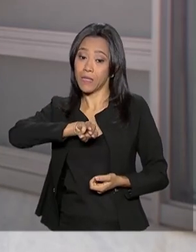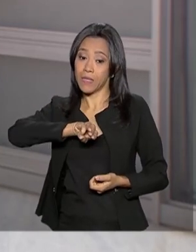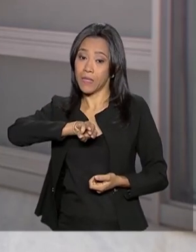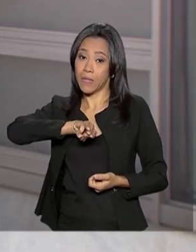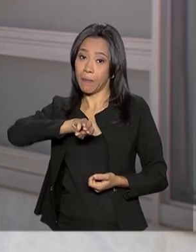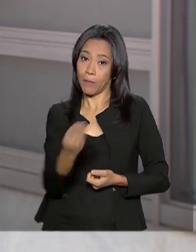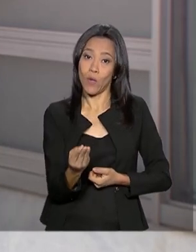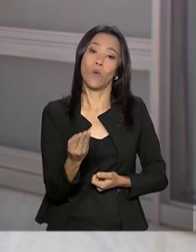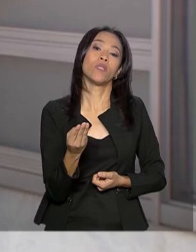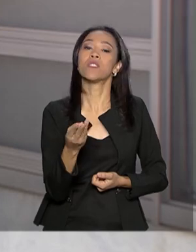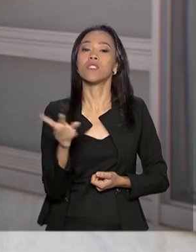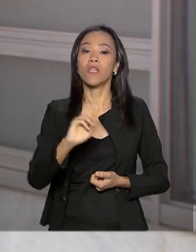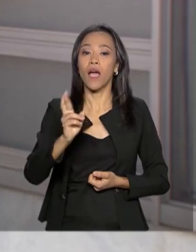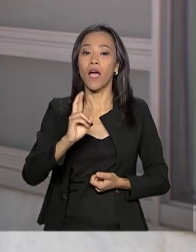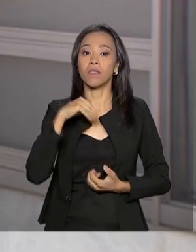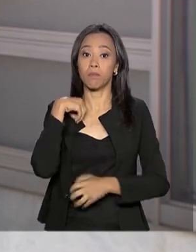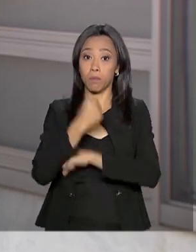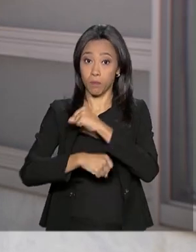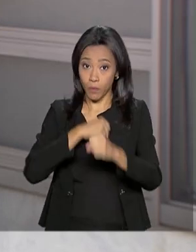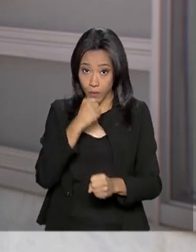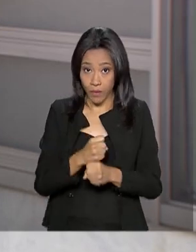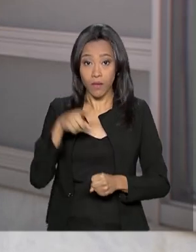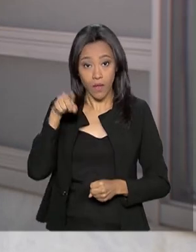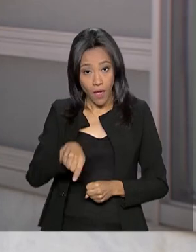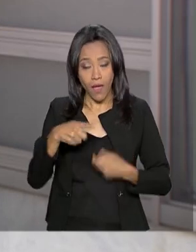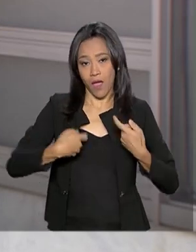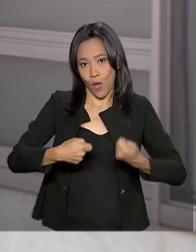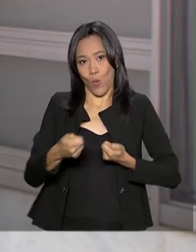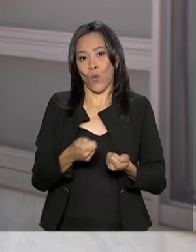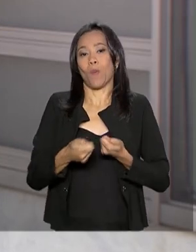10 bilhões de reais por ano, essa é a economia prevista pela MP